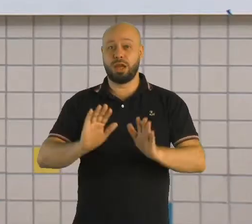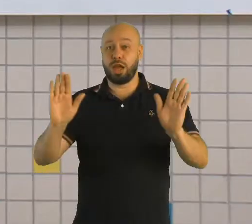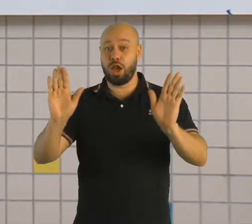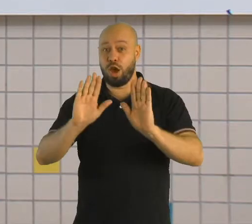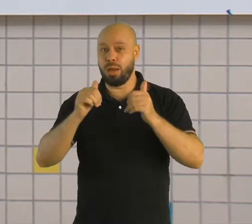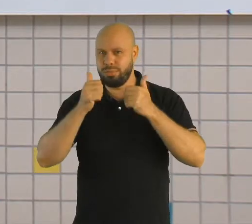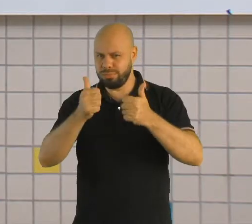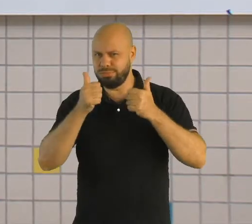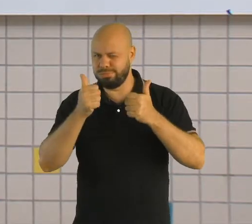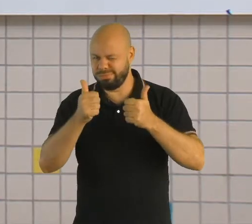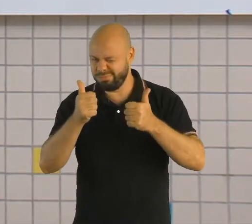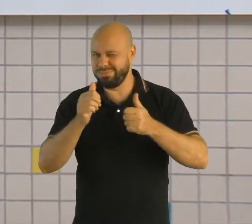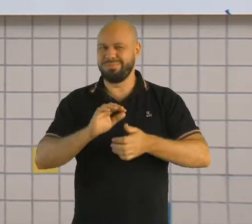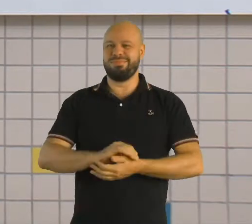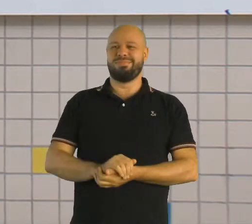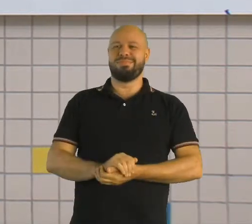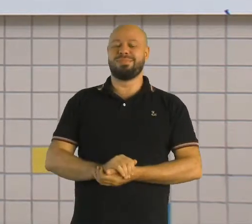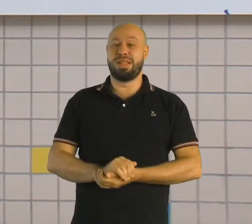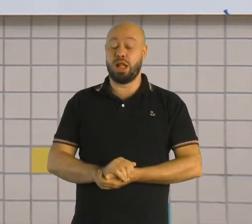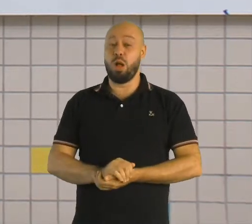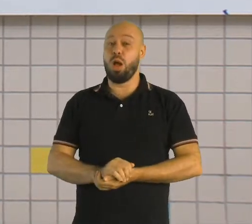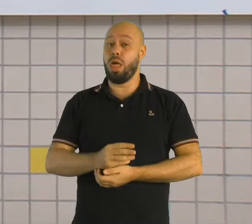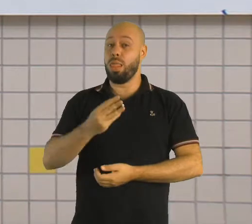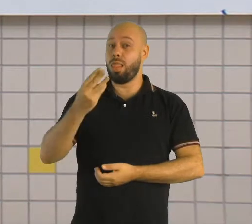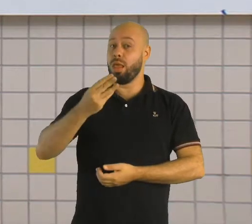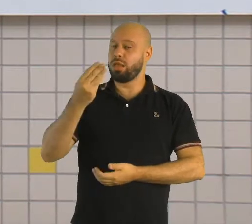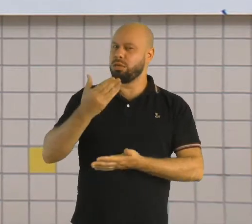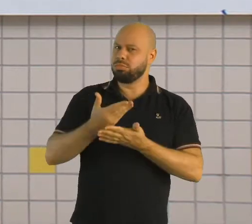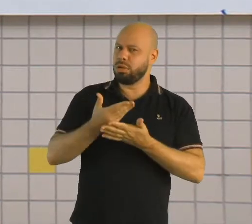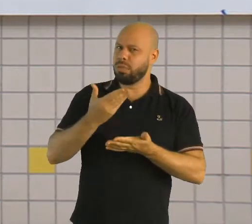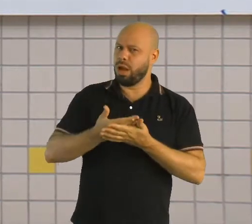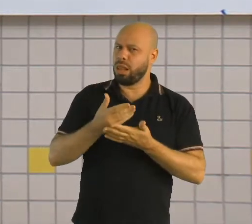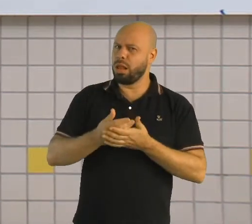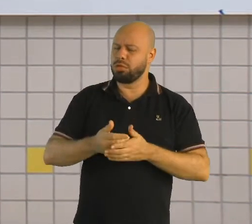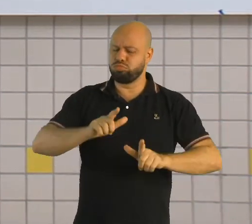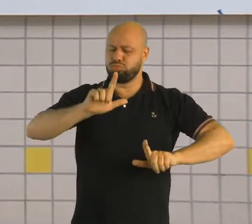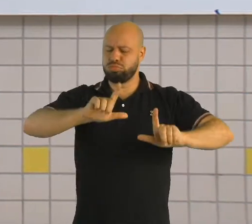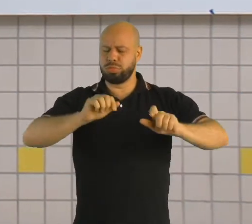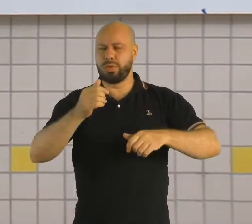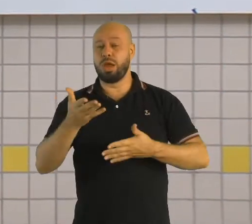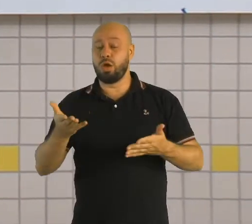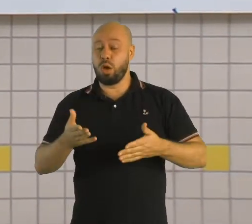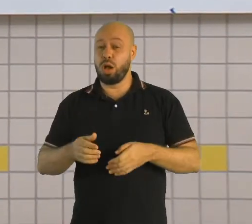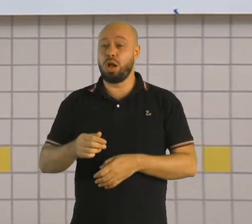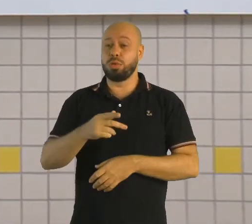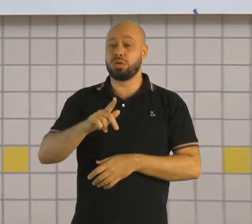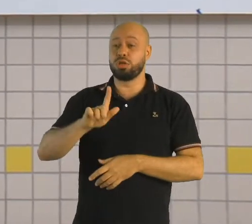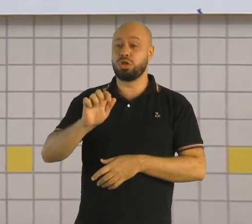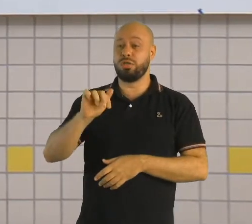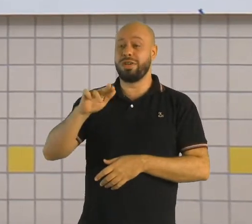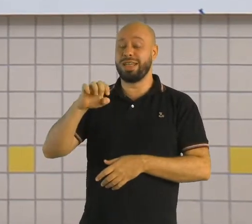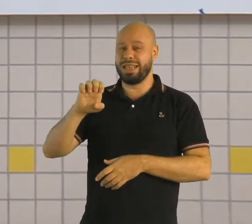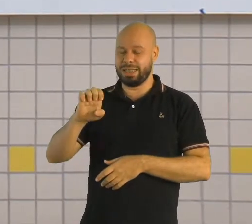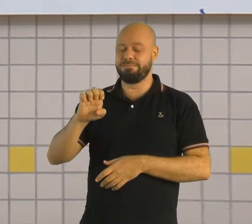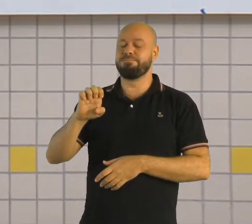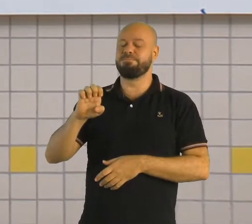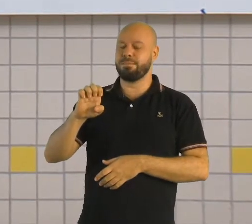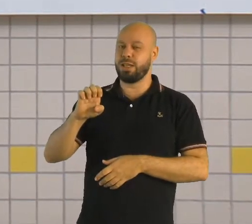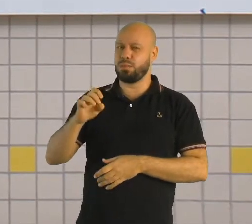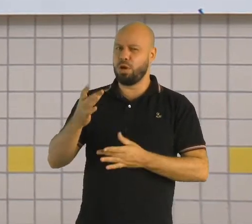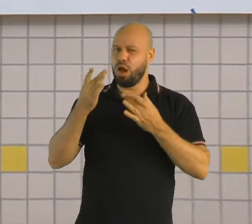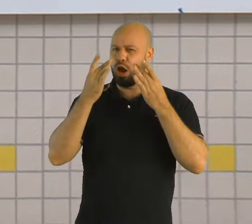Olá galerinha, tudo legal? Essa é a terceira aula do nosso canal. Eu sou o professor Giovanni, então preste muita atenção,